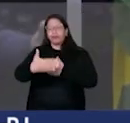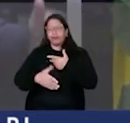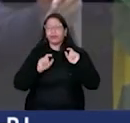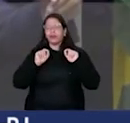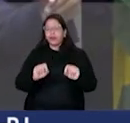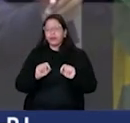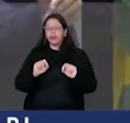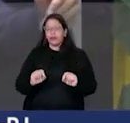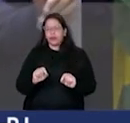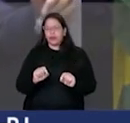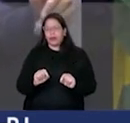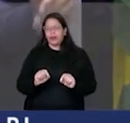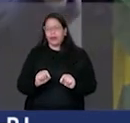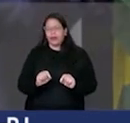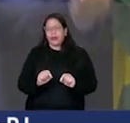uma crescente